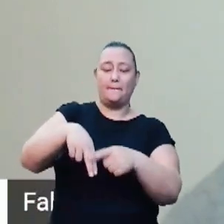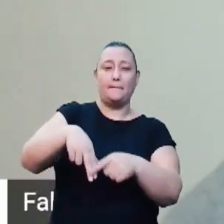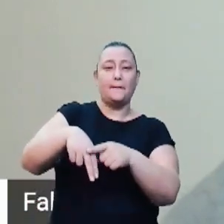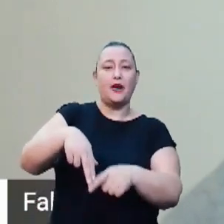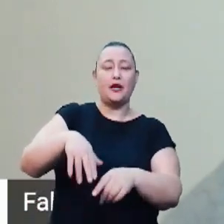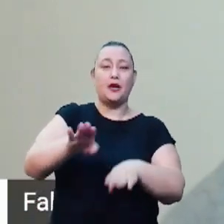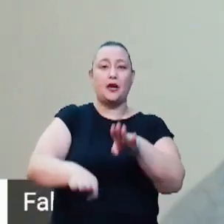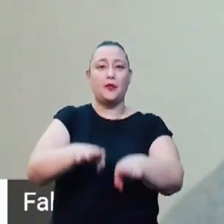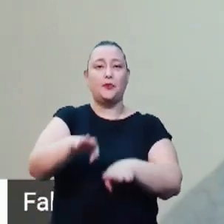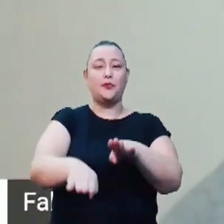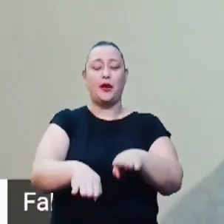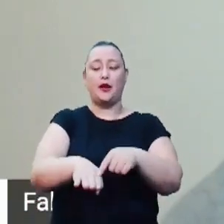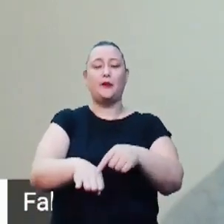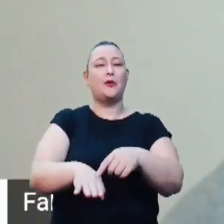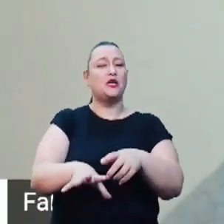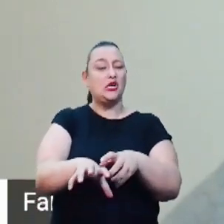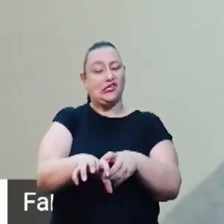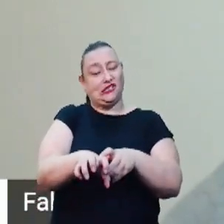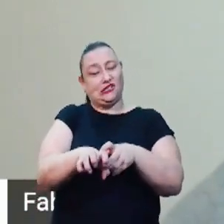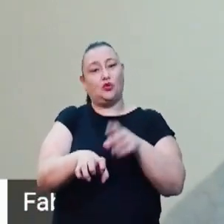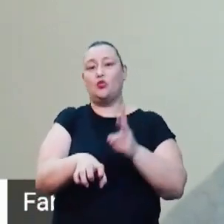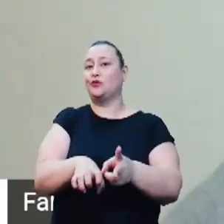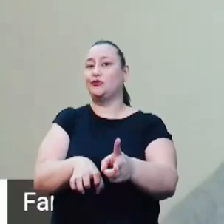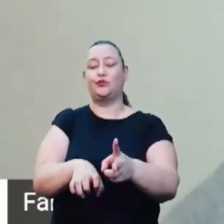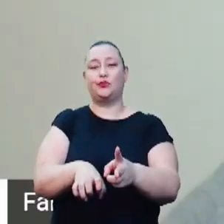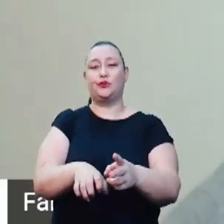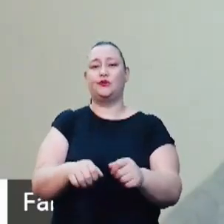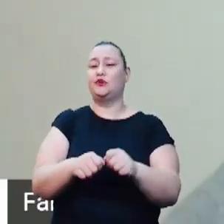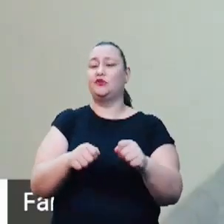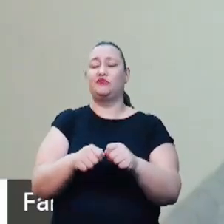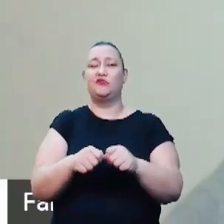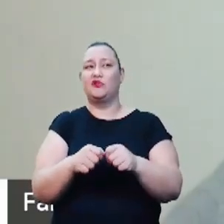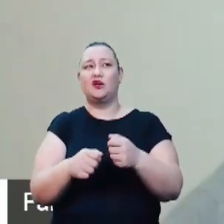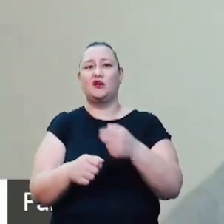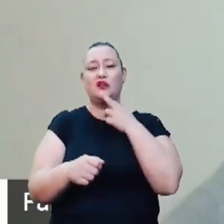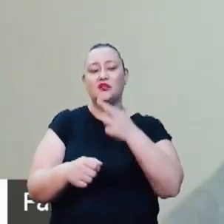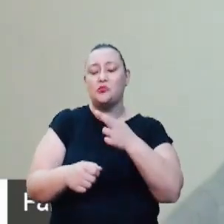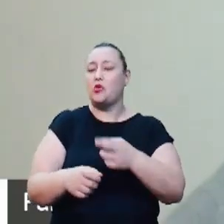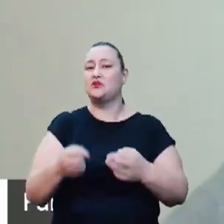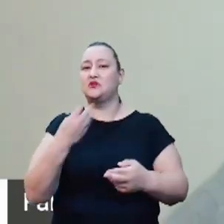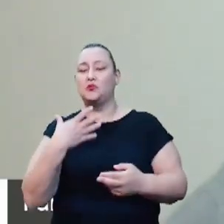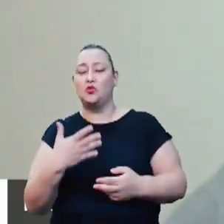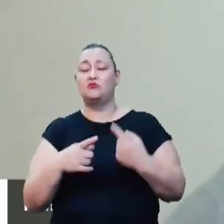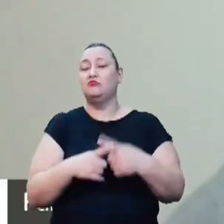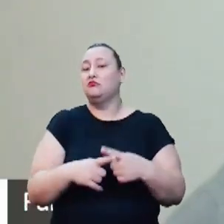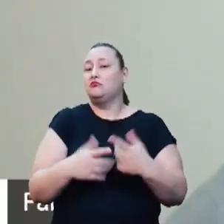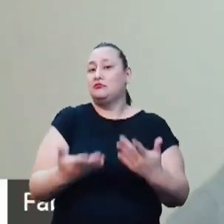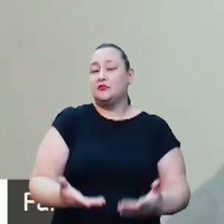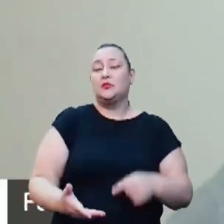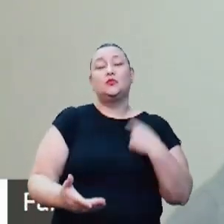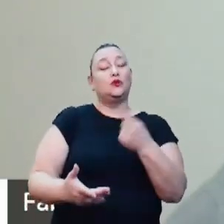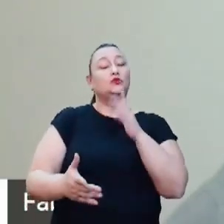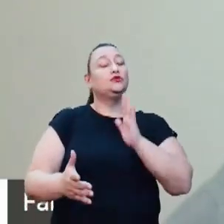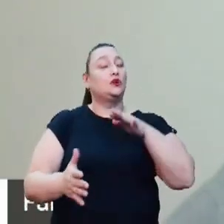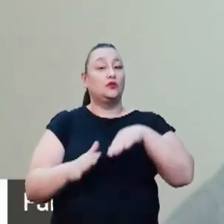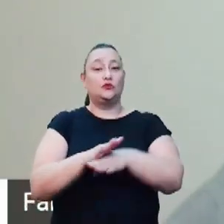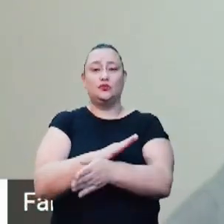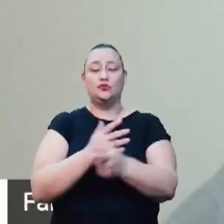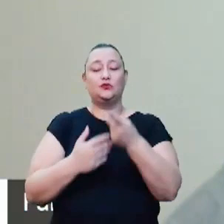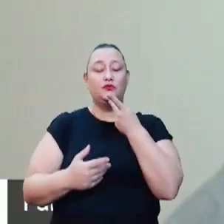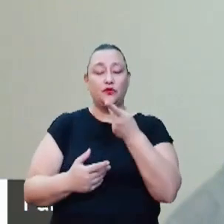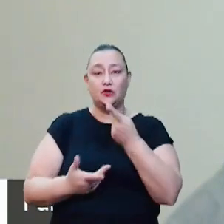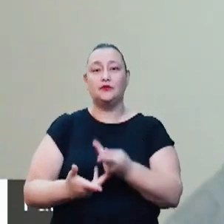porém os meus pés continuam contraindo. Não está mais fazendo efeito. Por quê? E é aquilo que a gente conversou, realmente tem